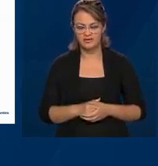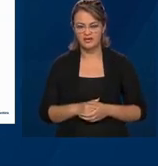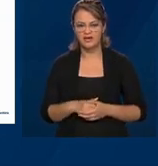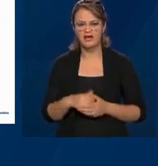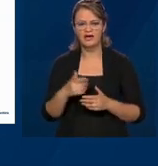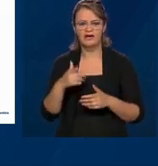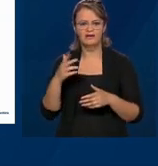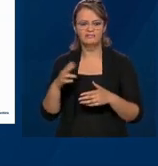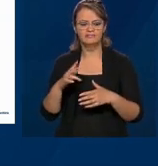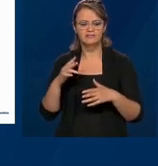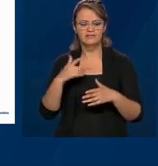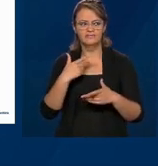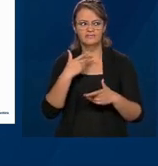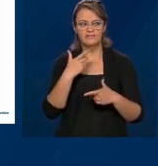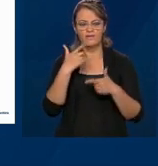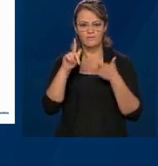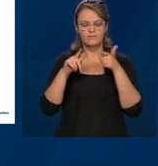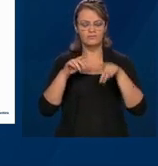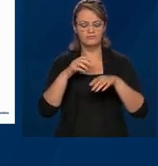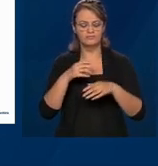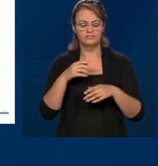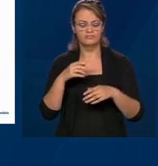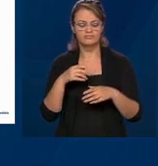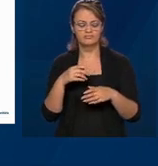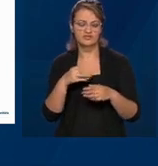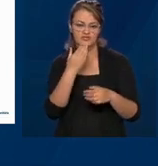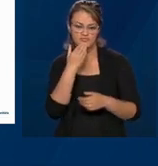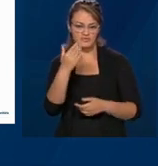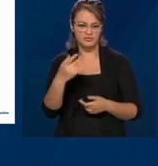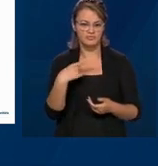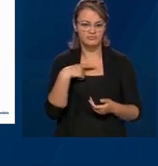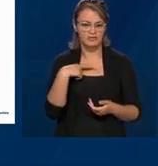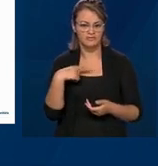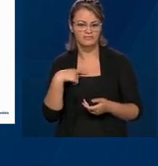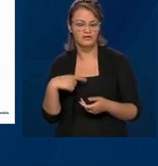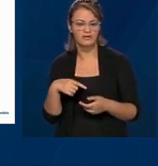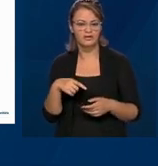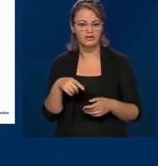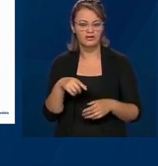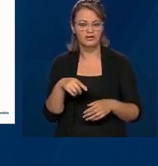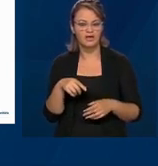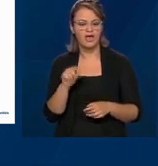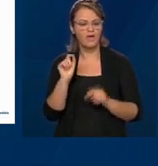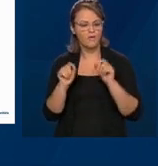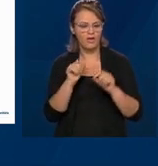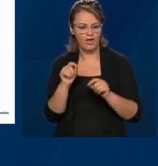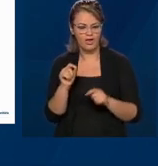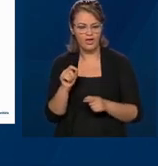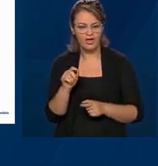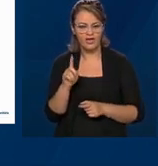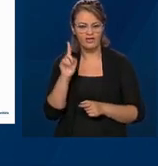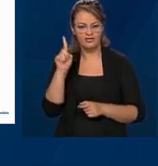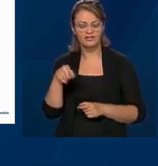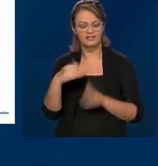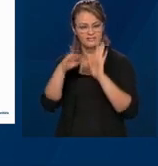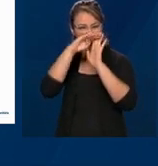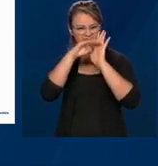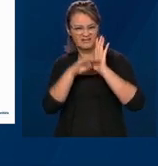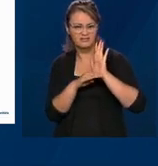reações adversas solicitadas, a reação adversa solicitada é aquela que já está numa